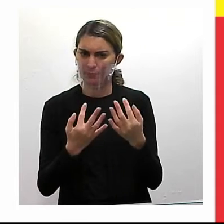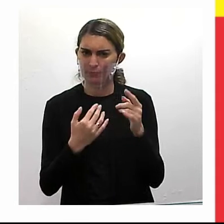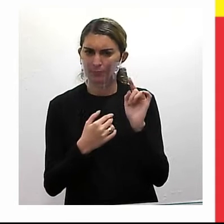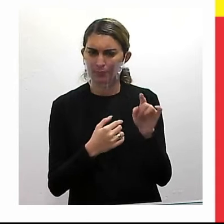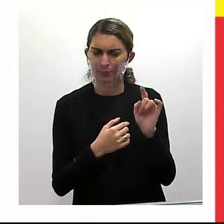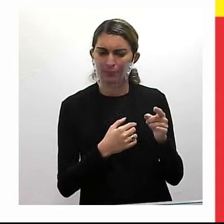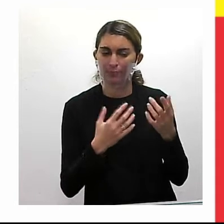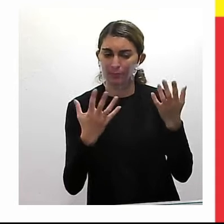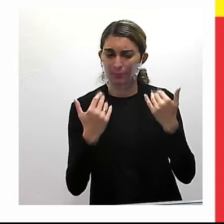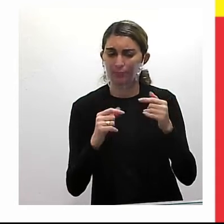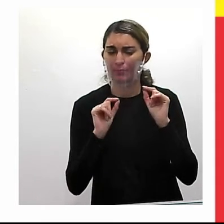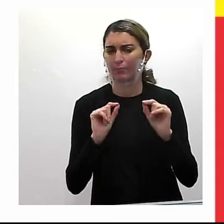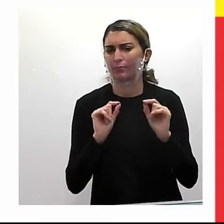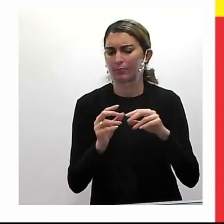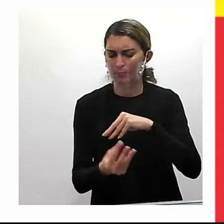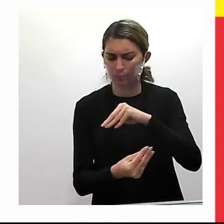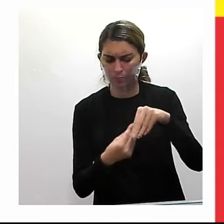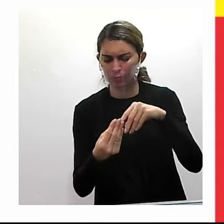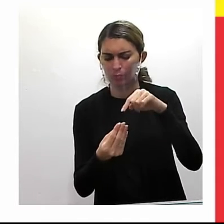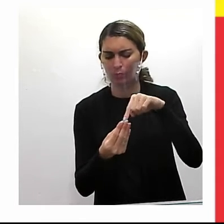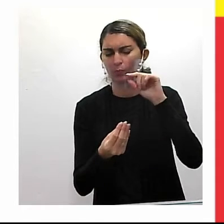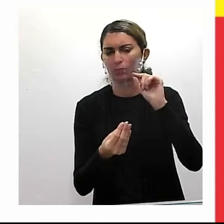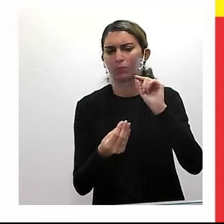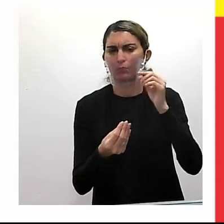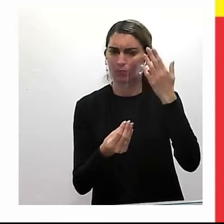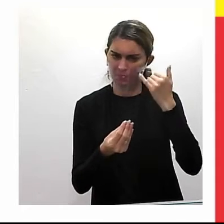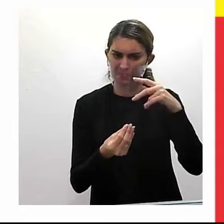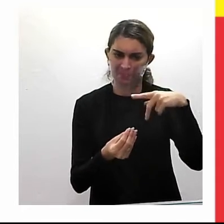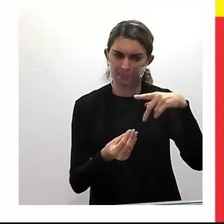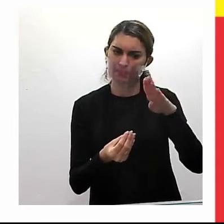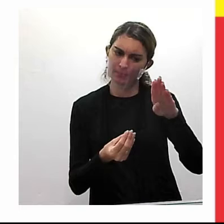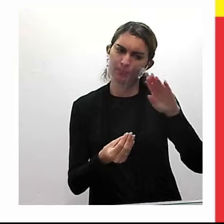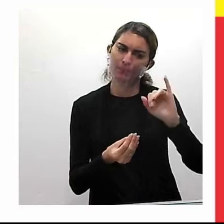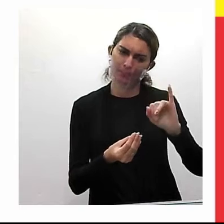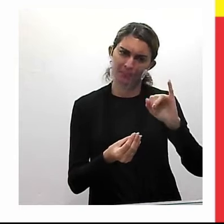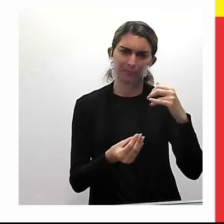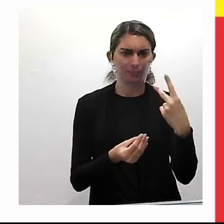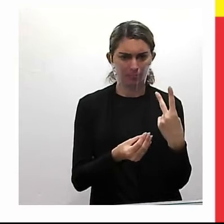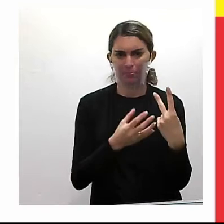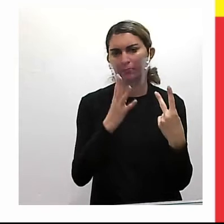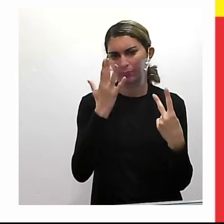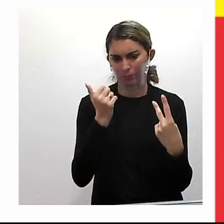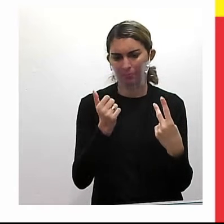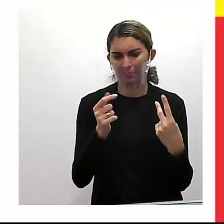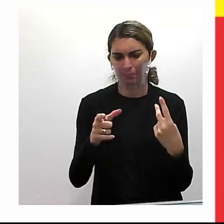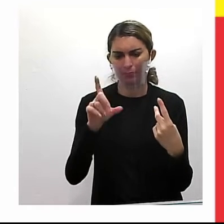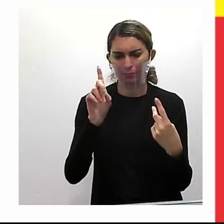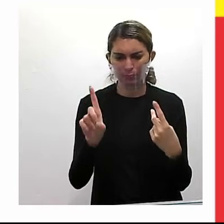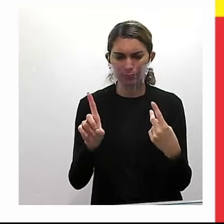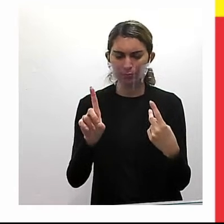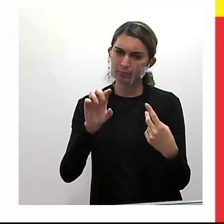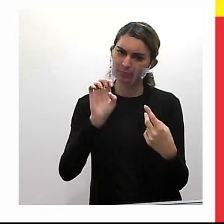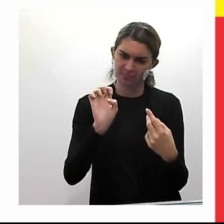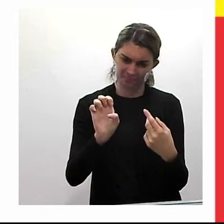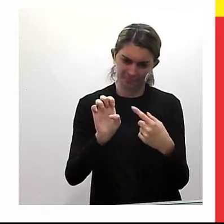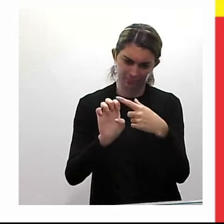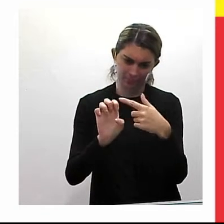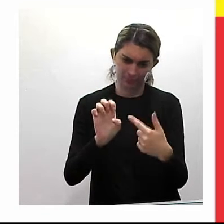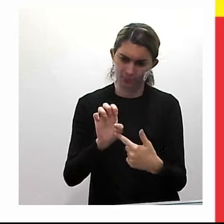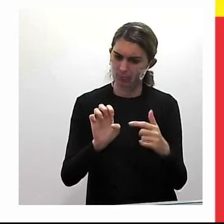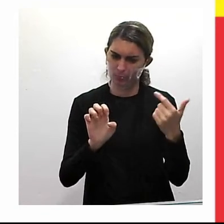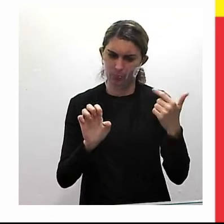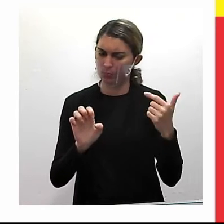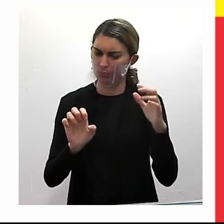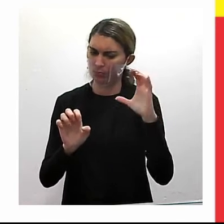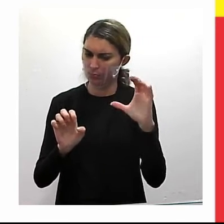aqui, ele quer saber quem é a substância. Então, eu já sei que é o PBI2. Está na letra D, na letra E. Não está